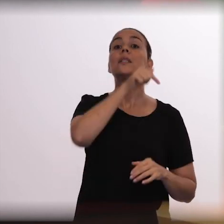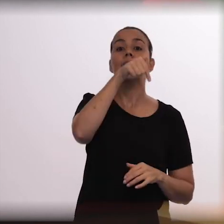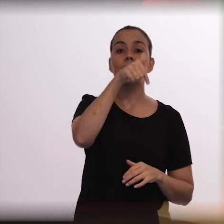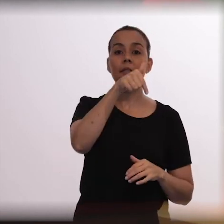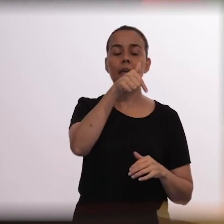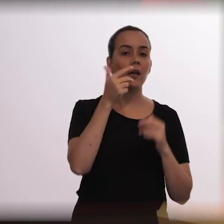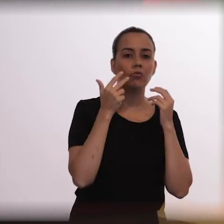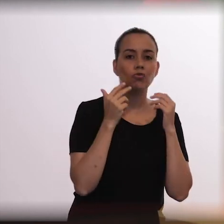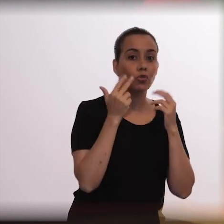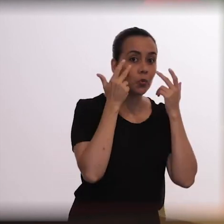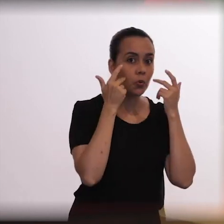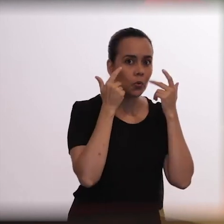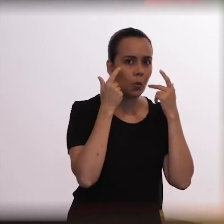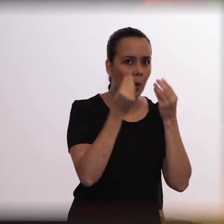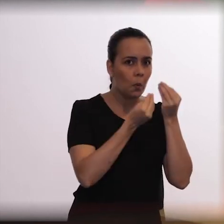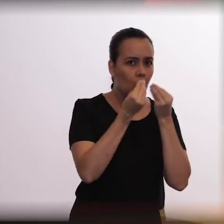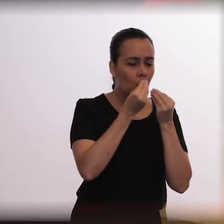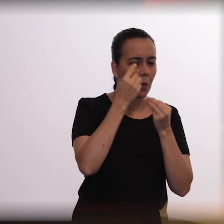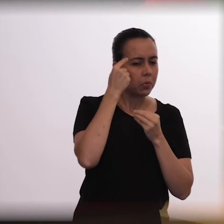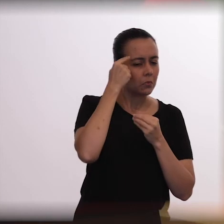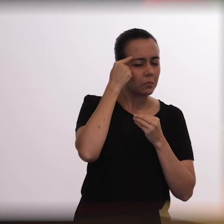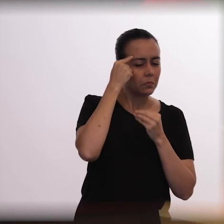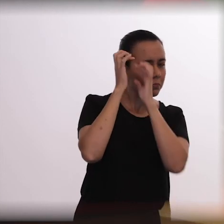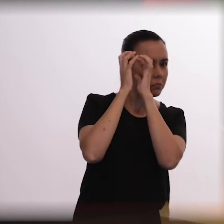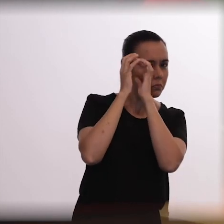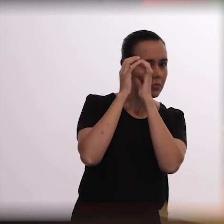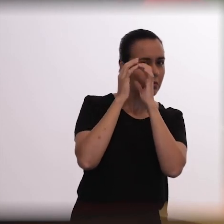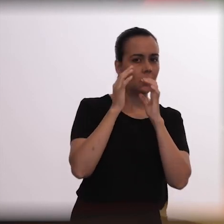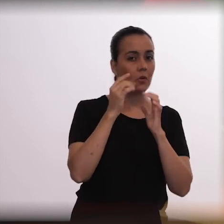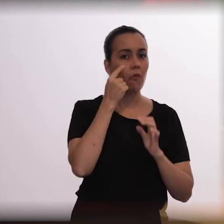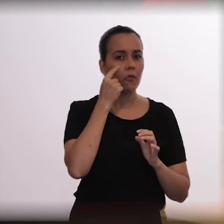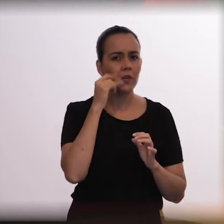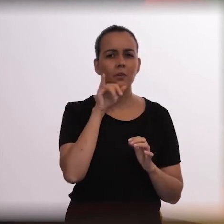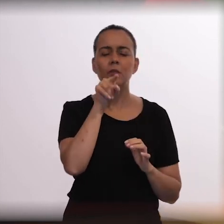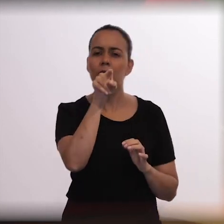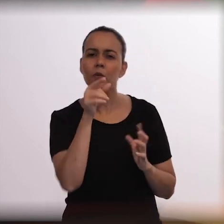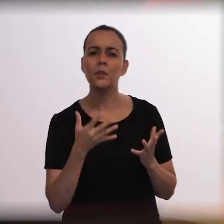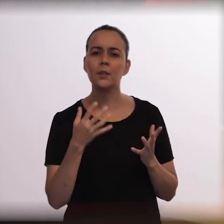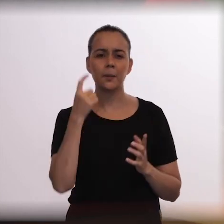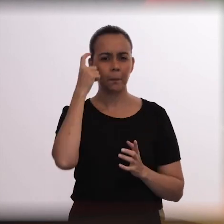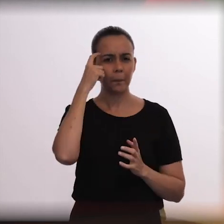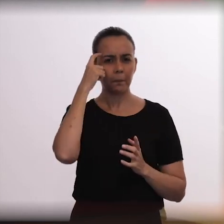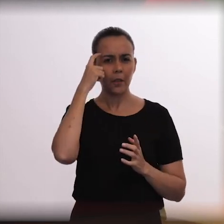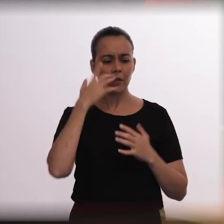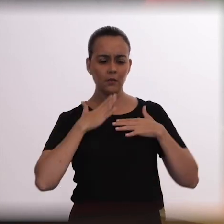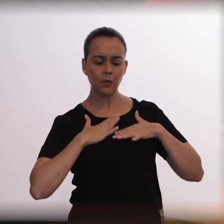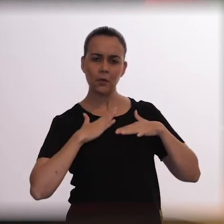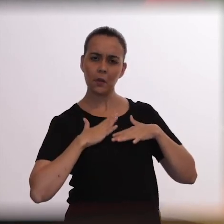clássicas. Veja se você acha que isso pode confortar e reconfortar um ser humano.